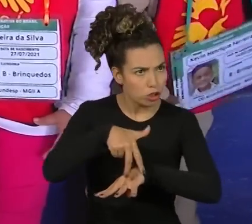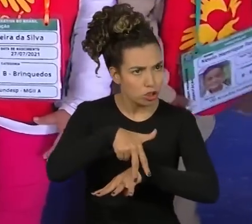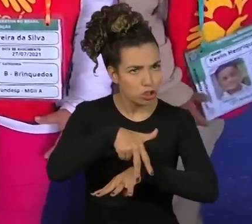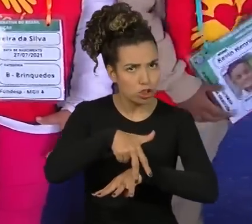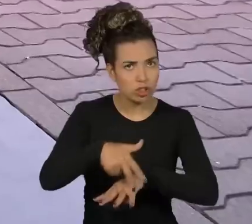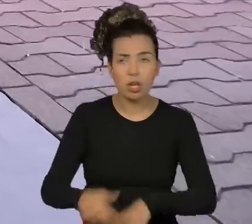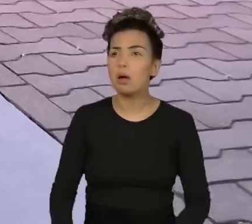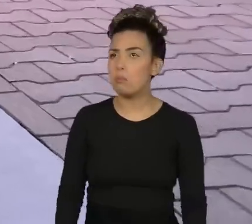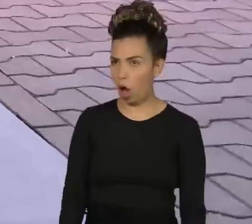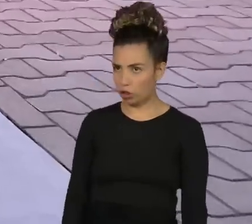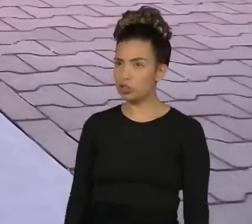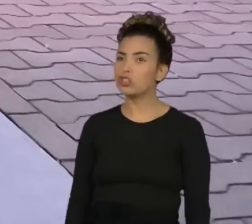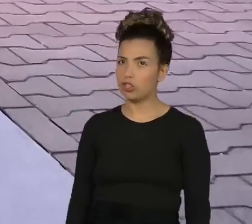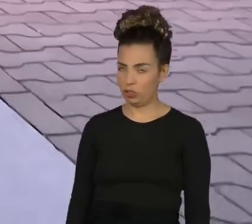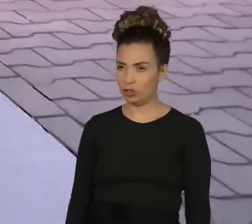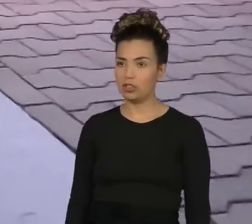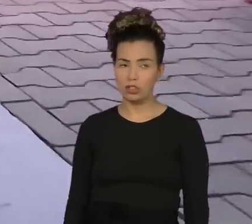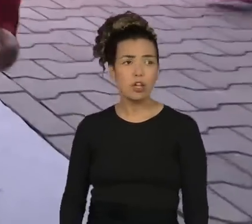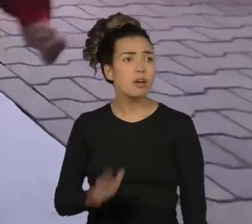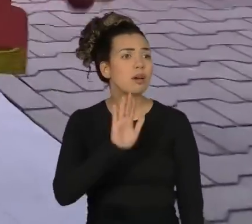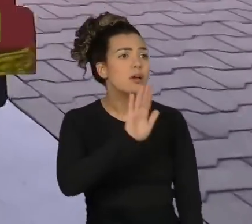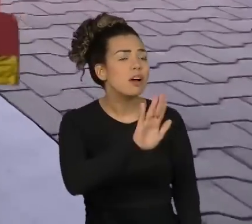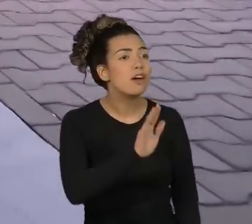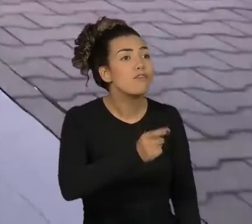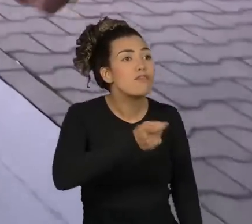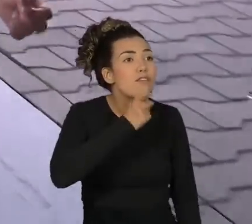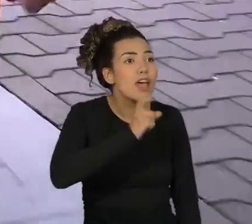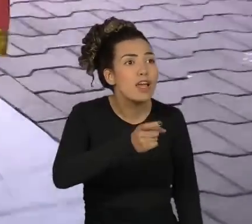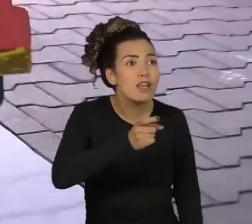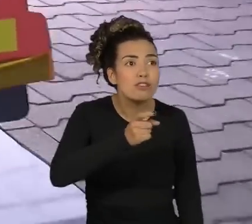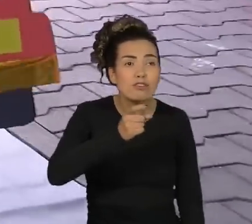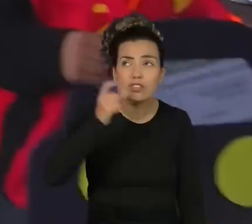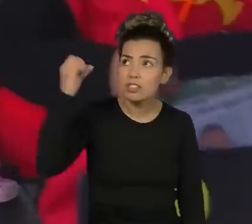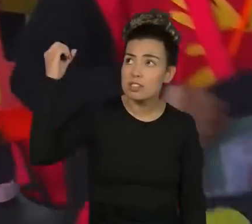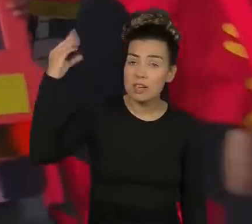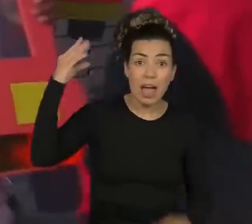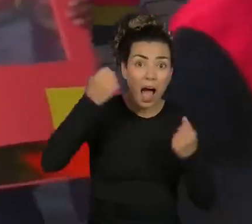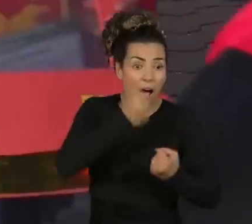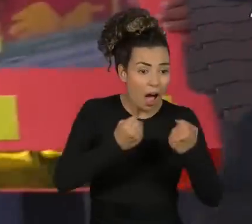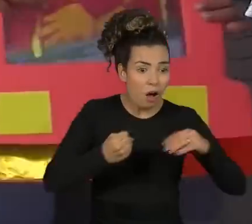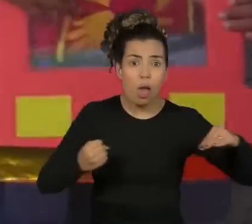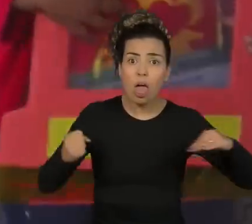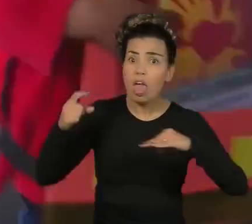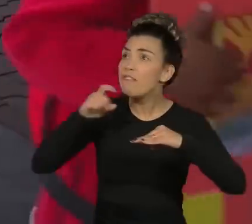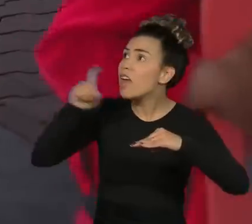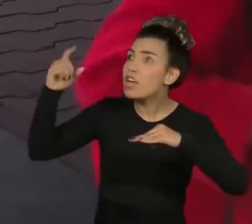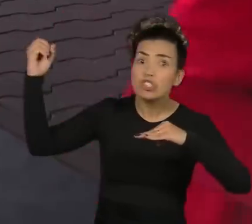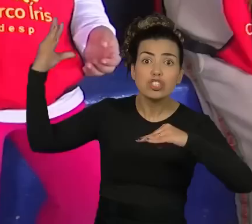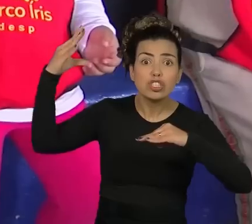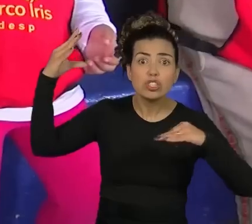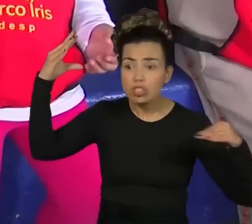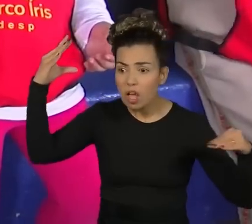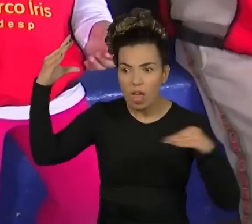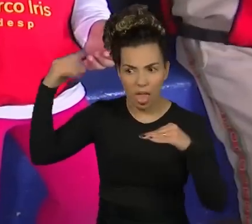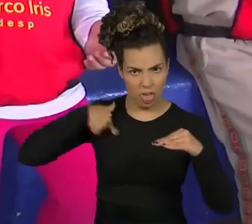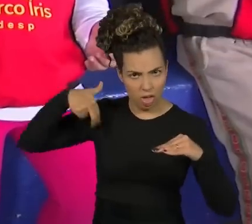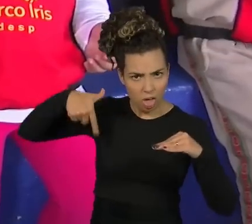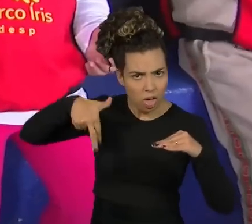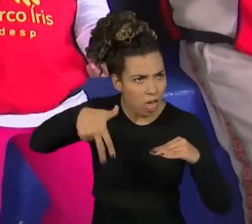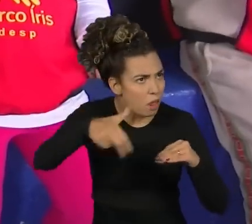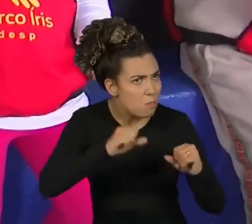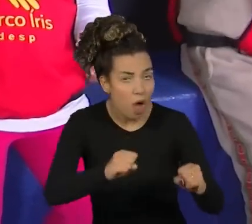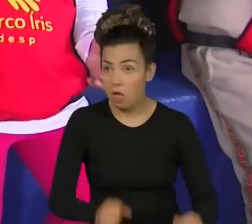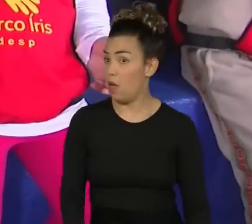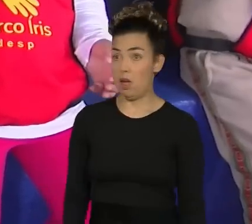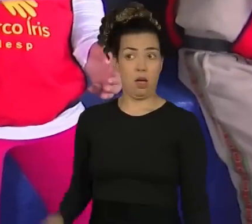Pode. E quando o sinal tá verde pro carro, a gente pode atravessar se for pedestre? Não.